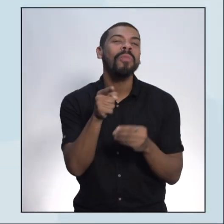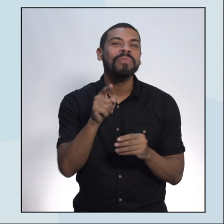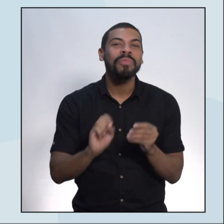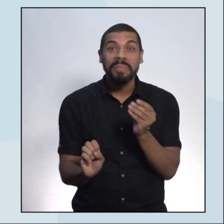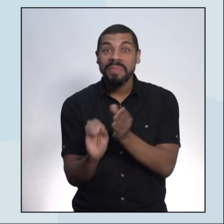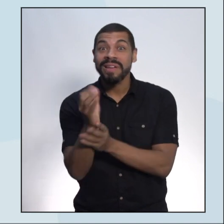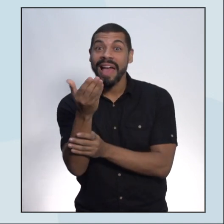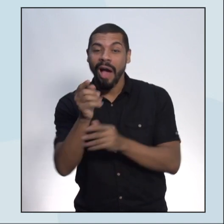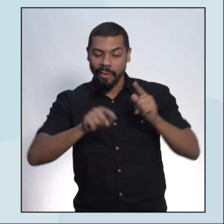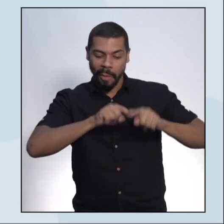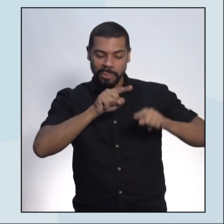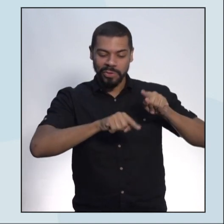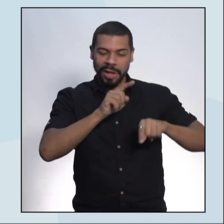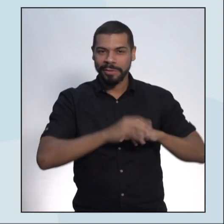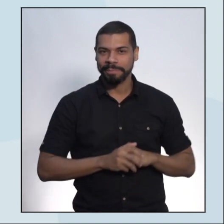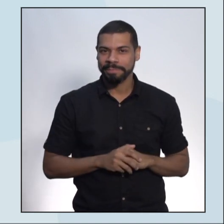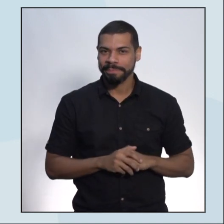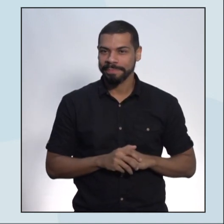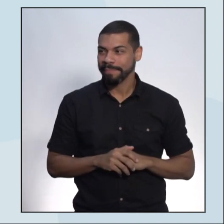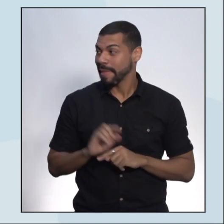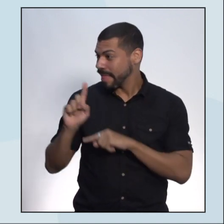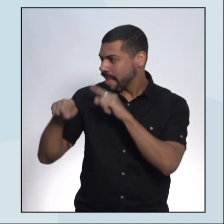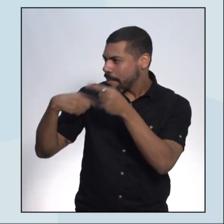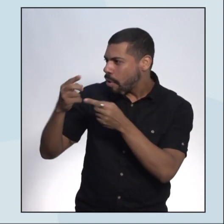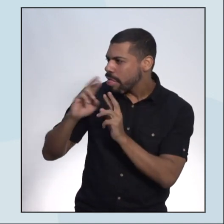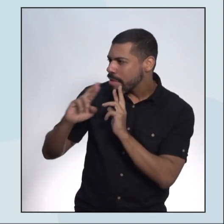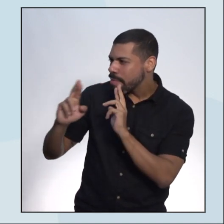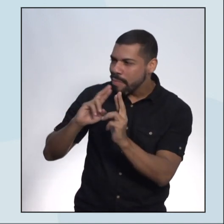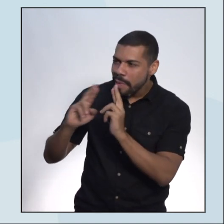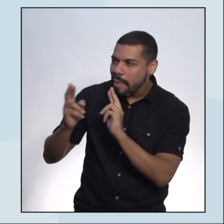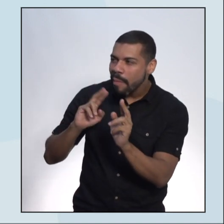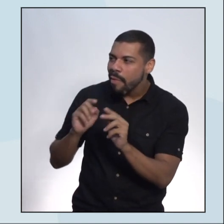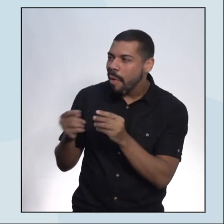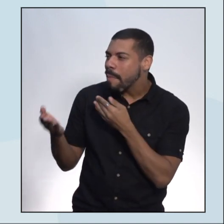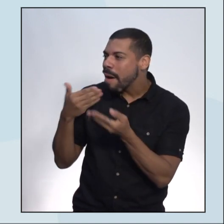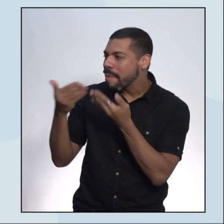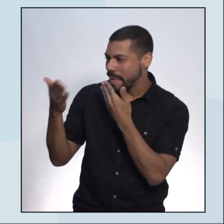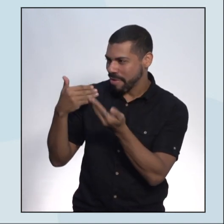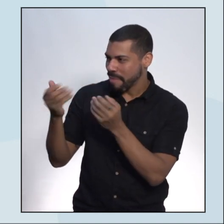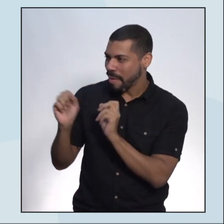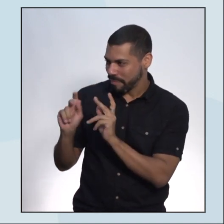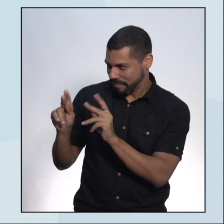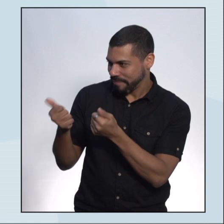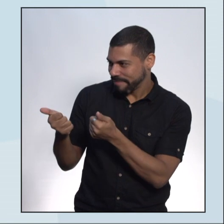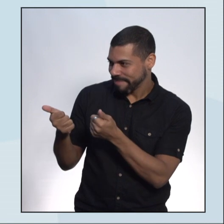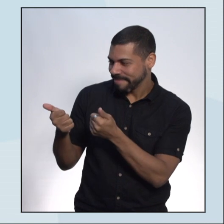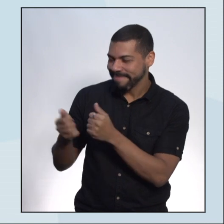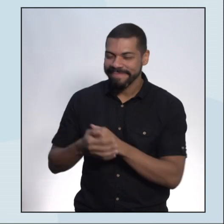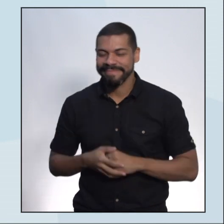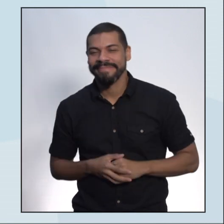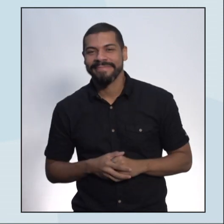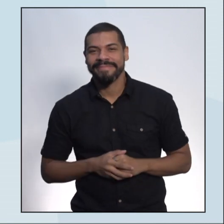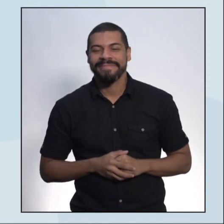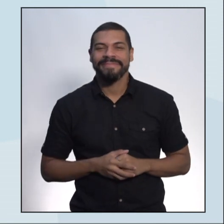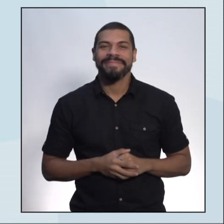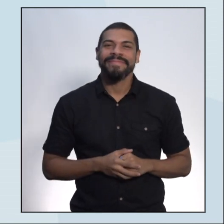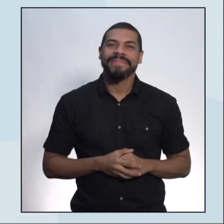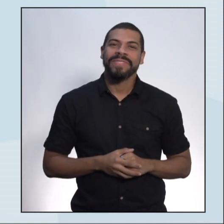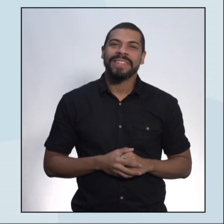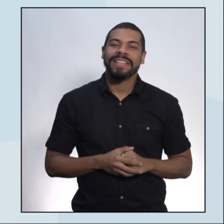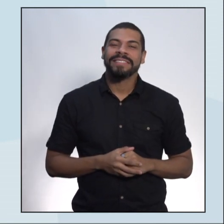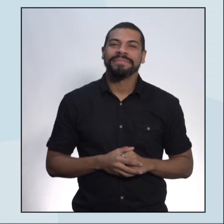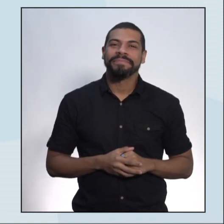o seu objeto? E aí, Liliane, conforme eles forem falando, aí a gente vai batendo aqui um papo sobre isso,